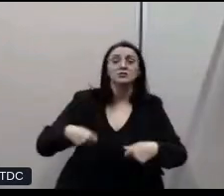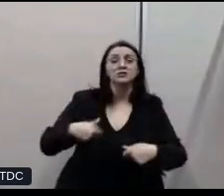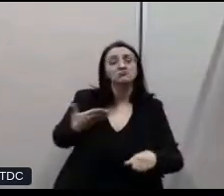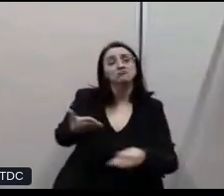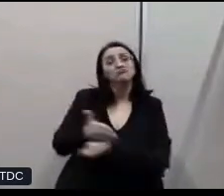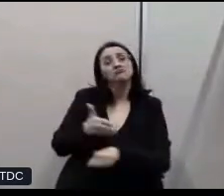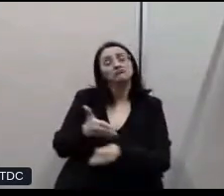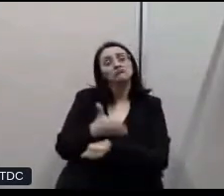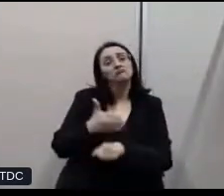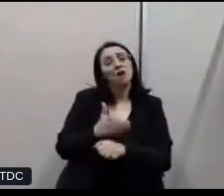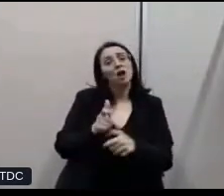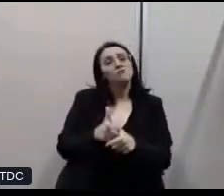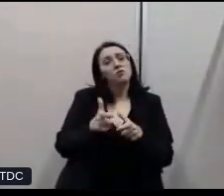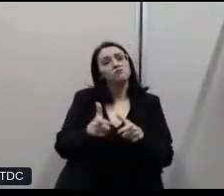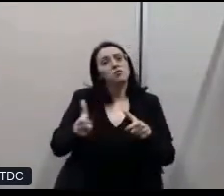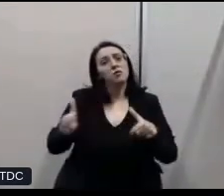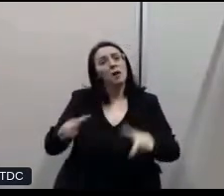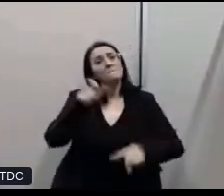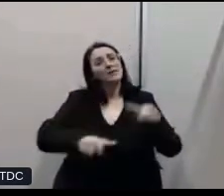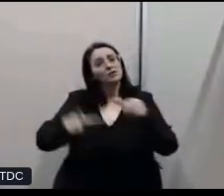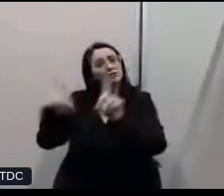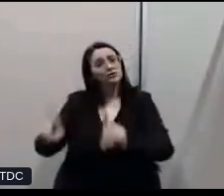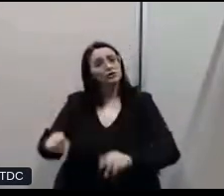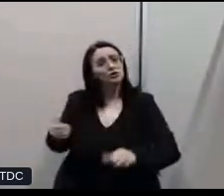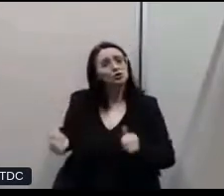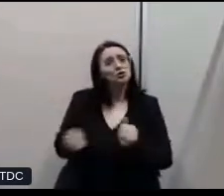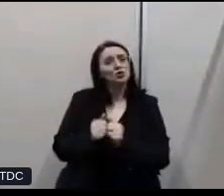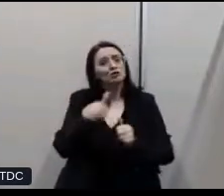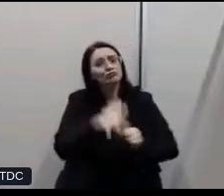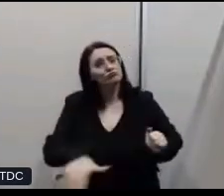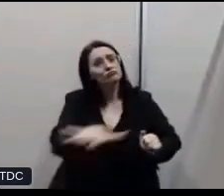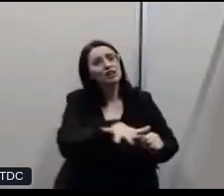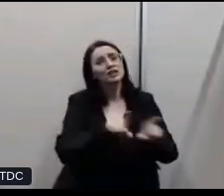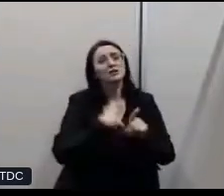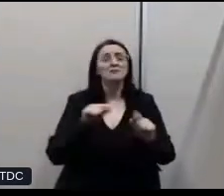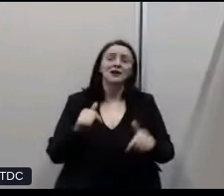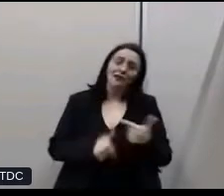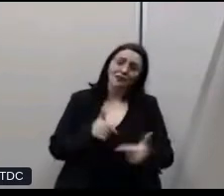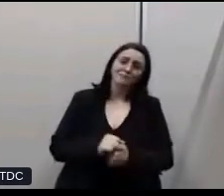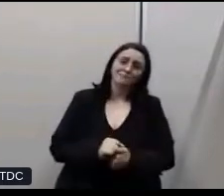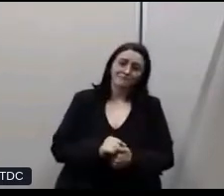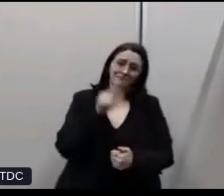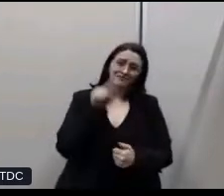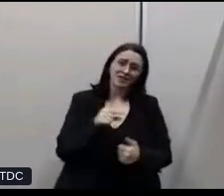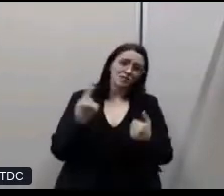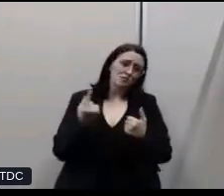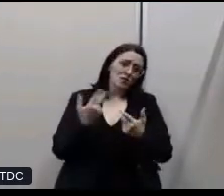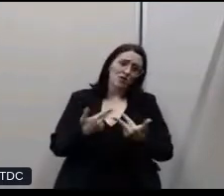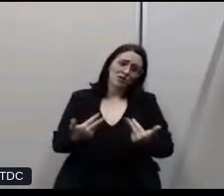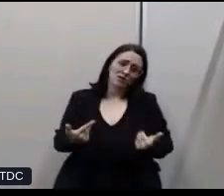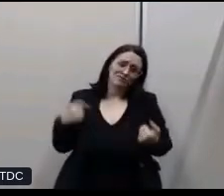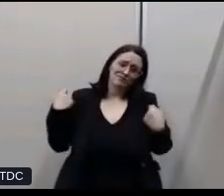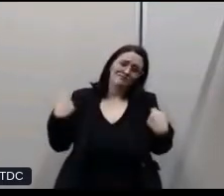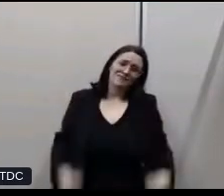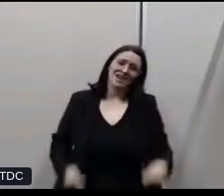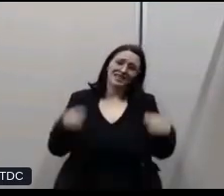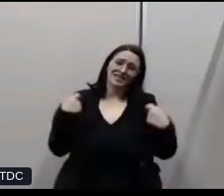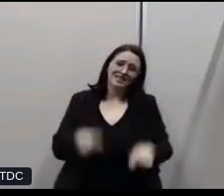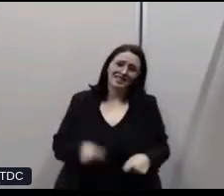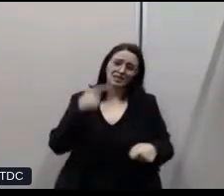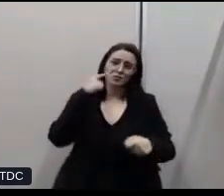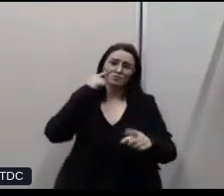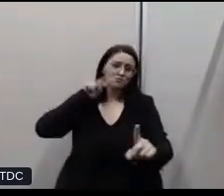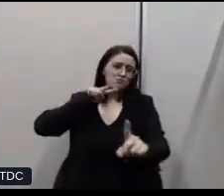a participação cada vez mais de pessoas com deficiência dentro do nosso meio. Isso também é uma questão de que a gente precisa